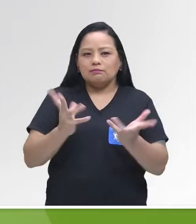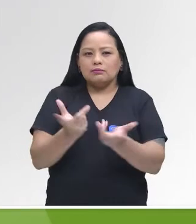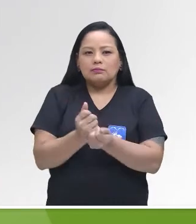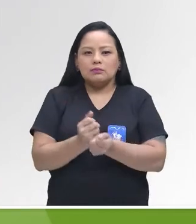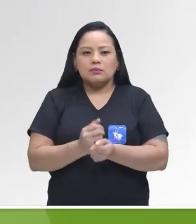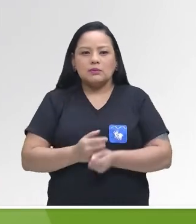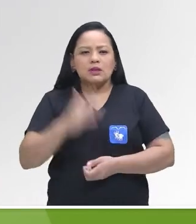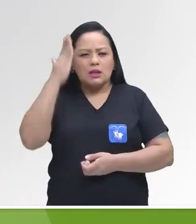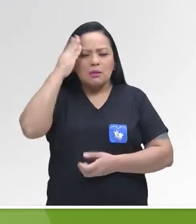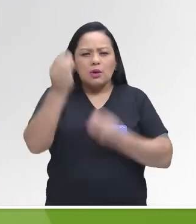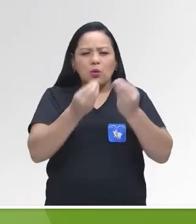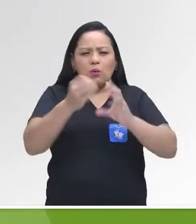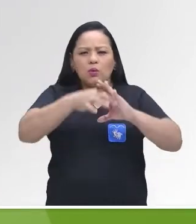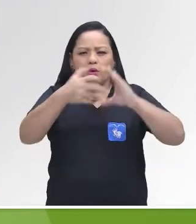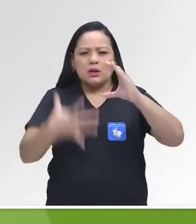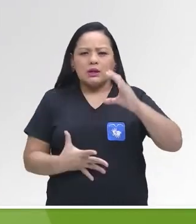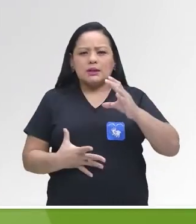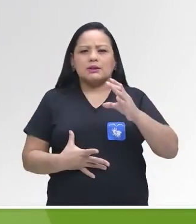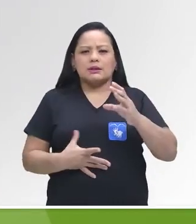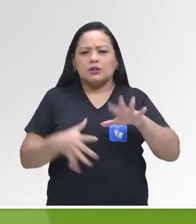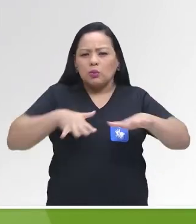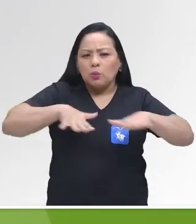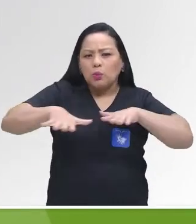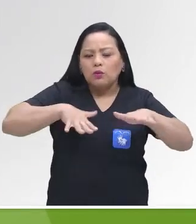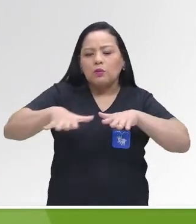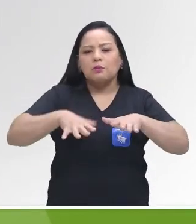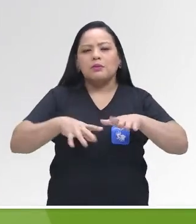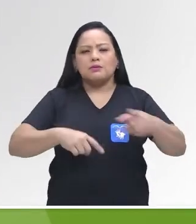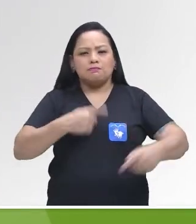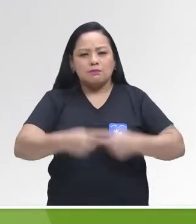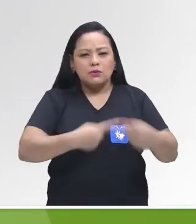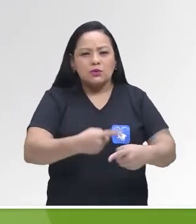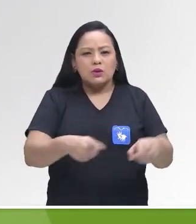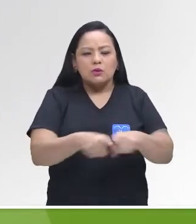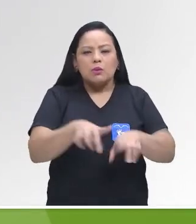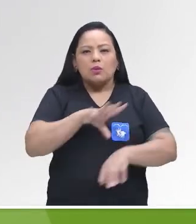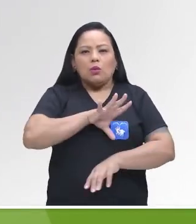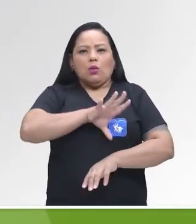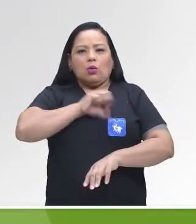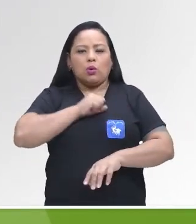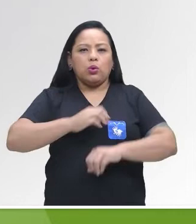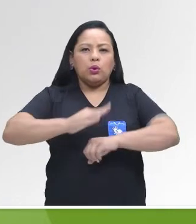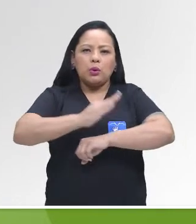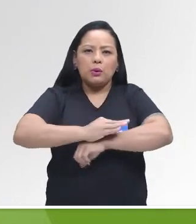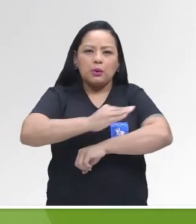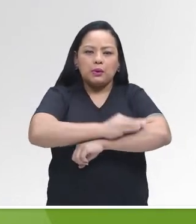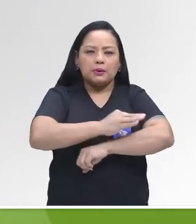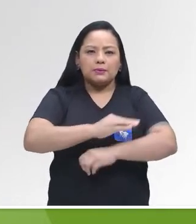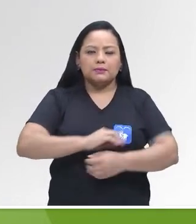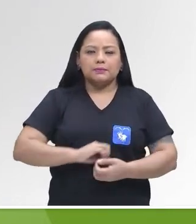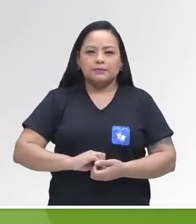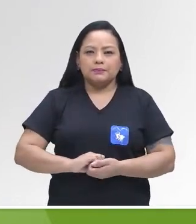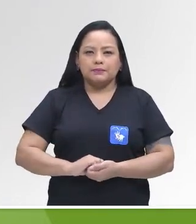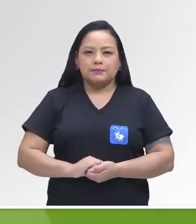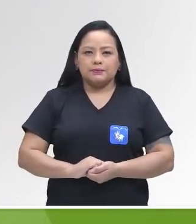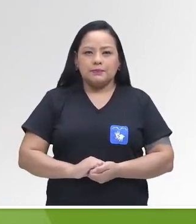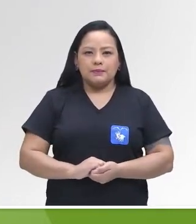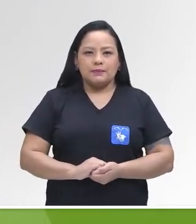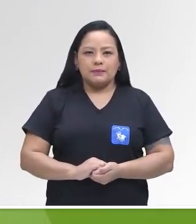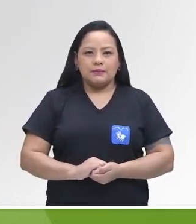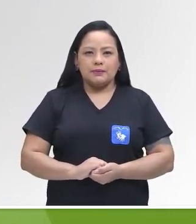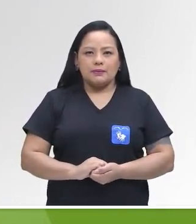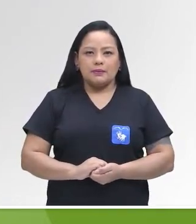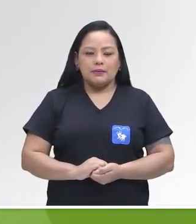Habilidade: reconhecer as características locomoção, reprodução e respiração dos anfíbios.